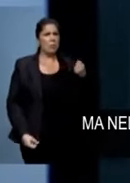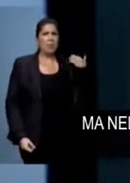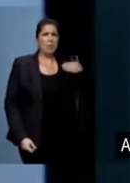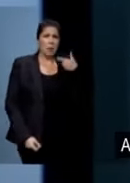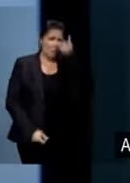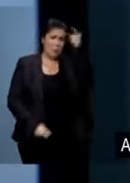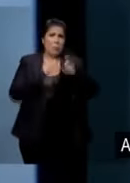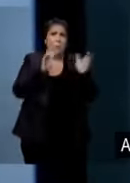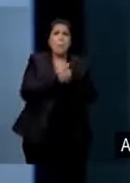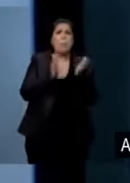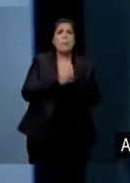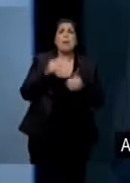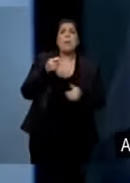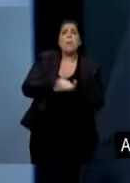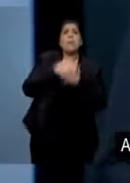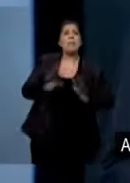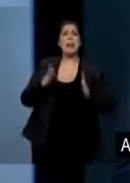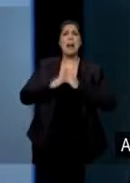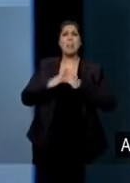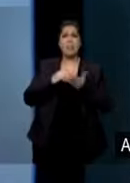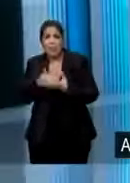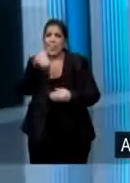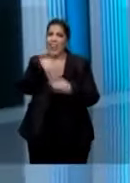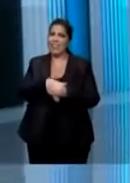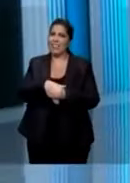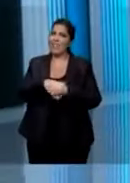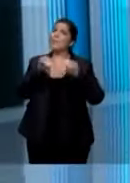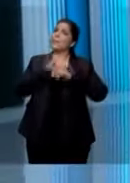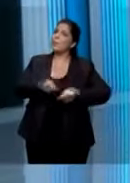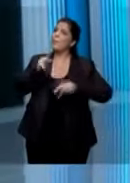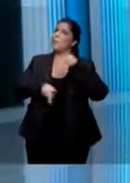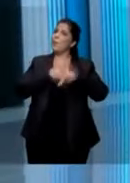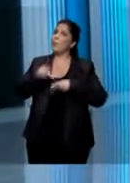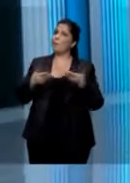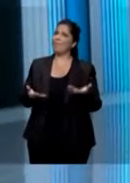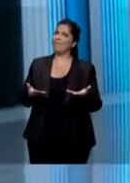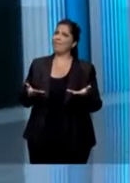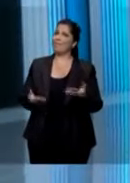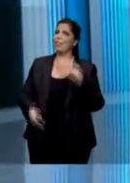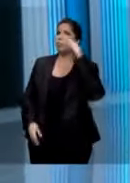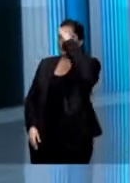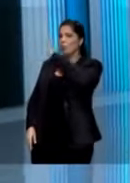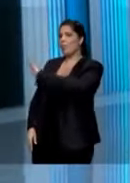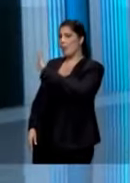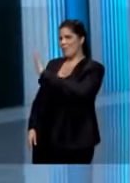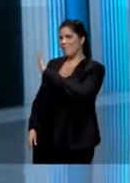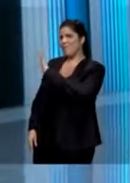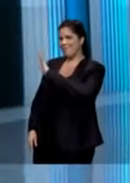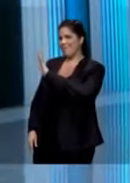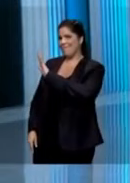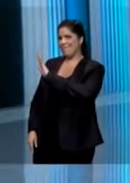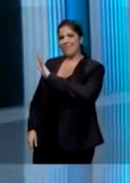nós demos o auxílio emergencial de r$ 600 fica aqui rapaz não quero ficar